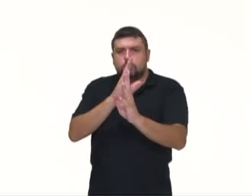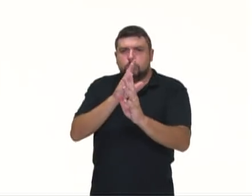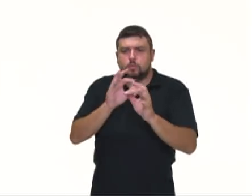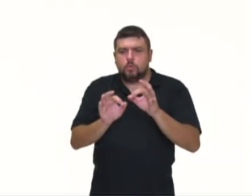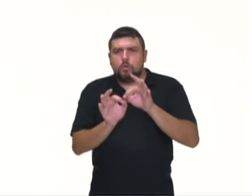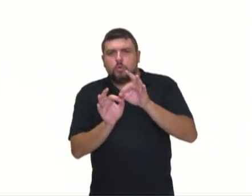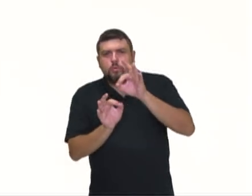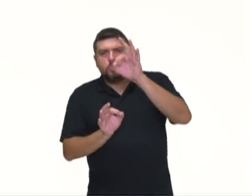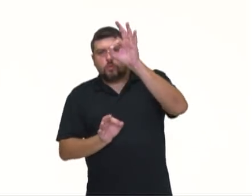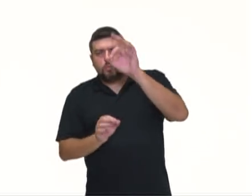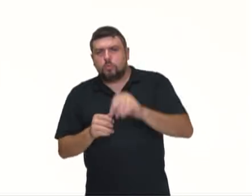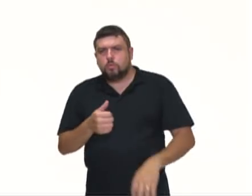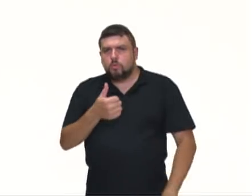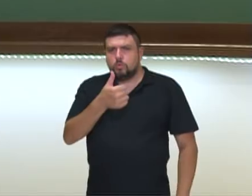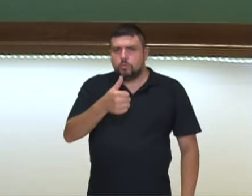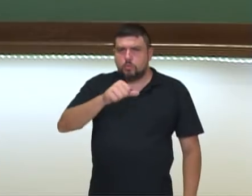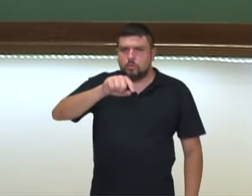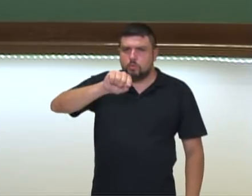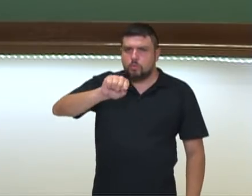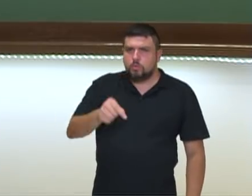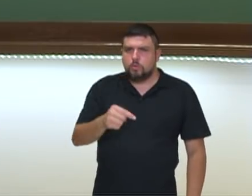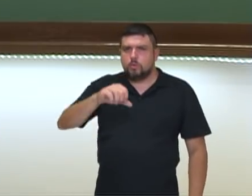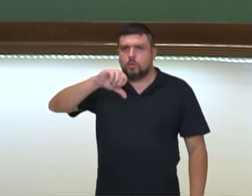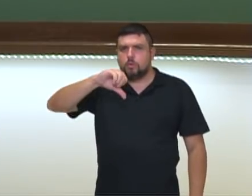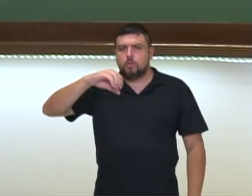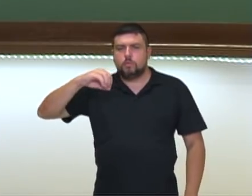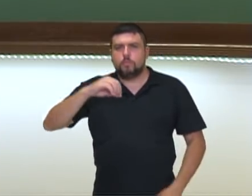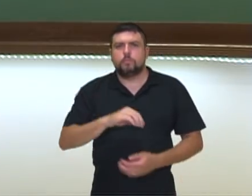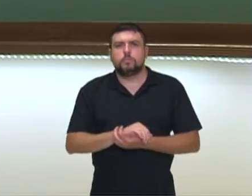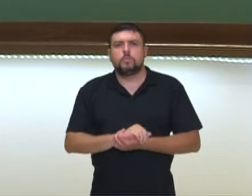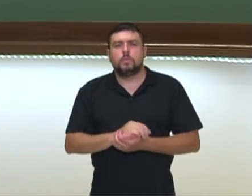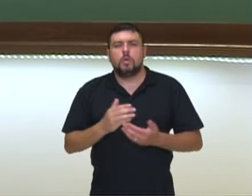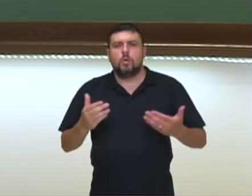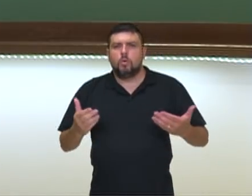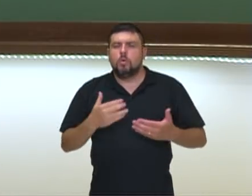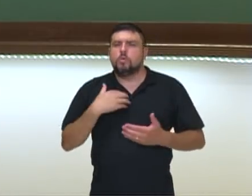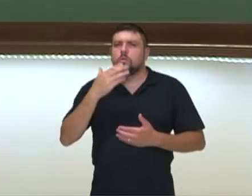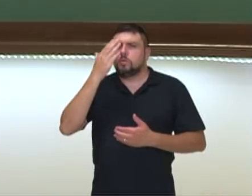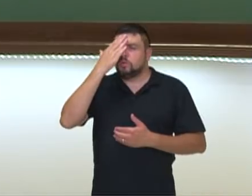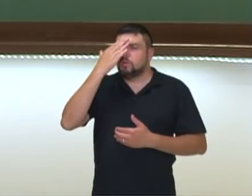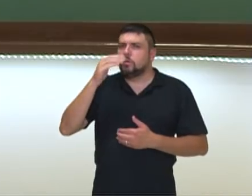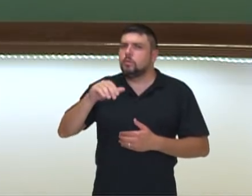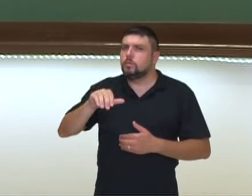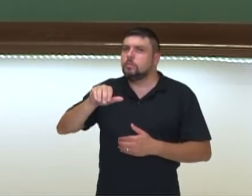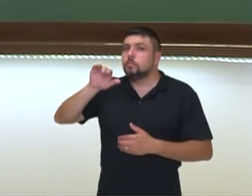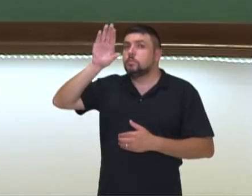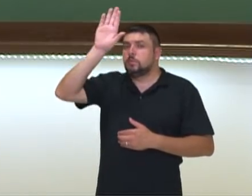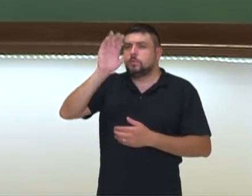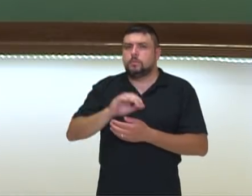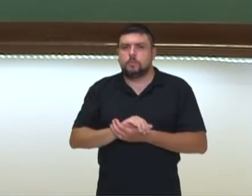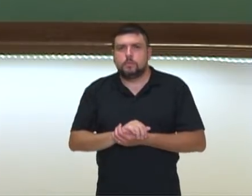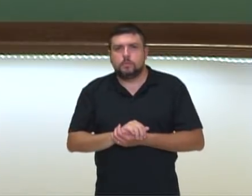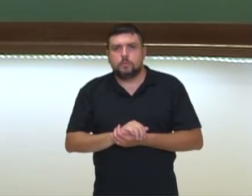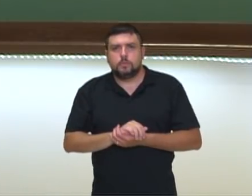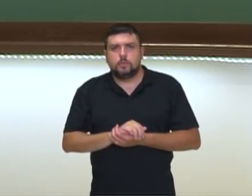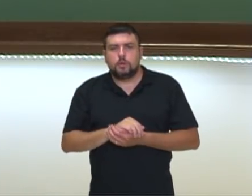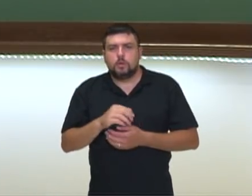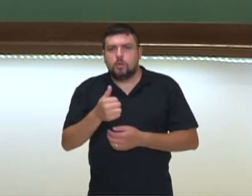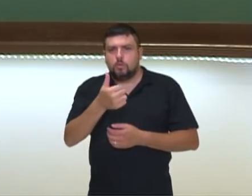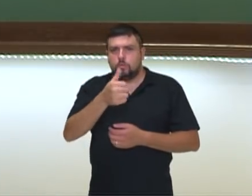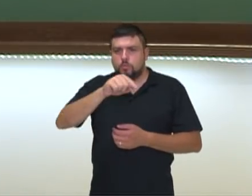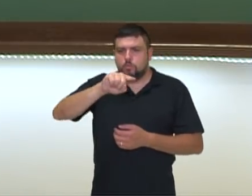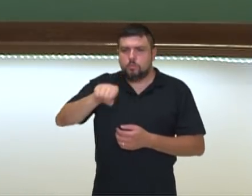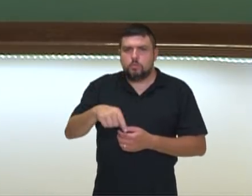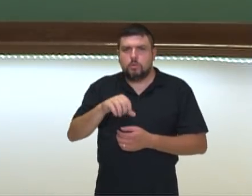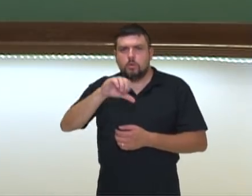aproximadamente de 1,90 m. Hoje a gente sabe que a altura da rede é muito mais alta que 1,90 m. Então, 1,90 m é um pouquinho mais alto que